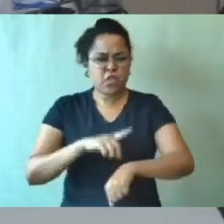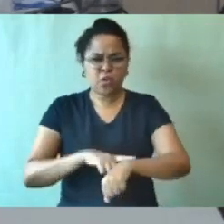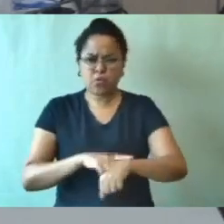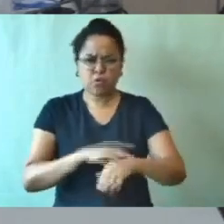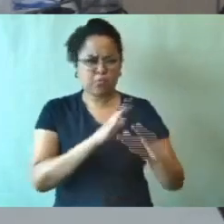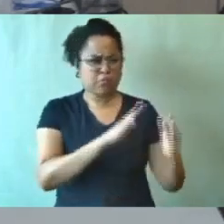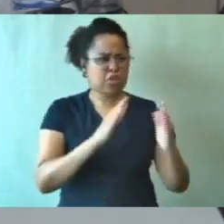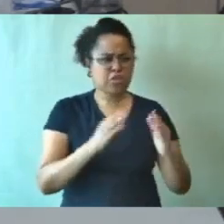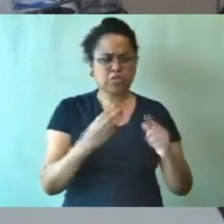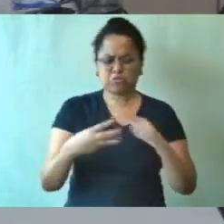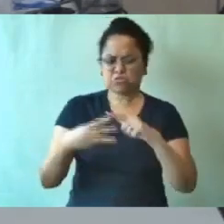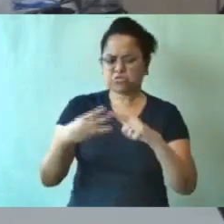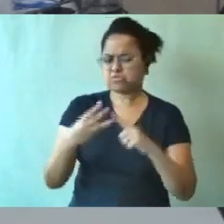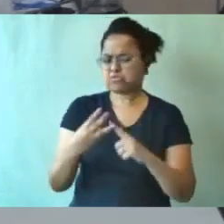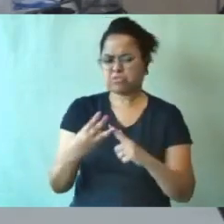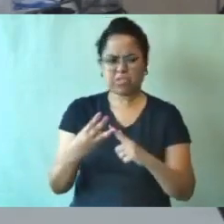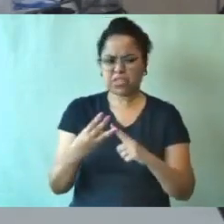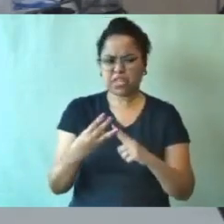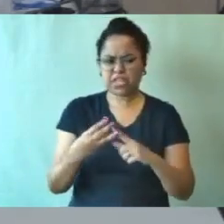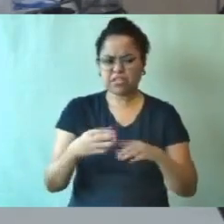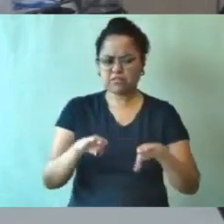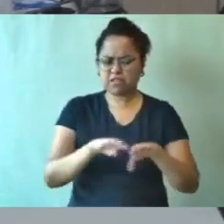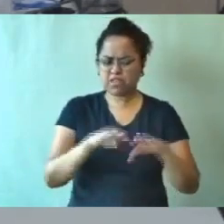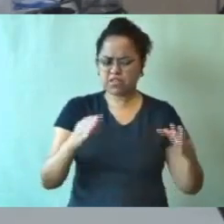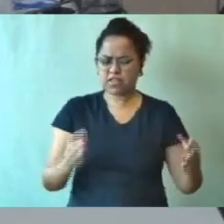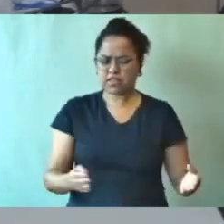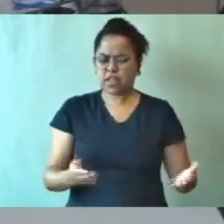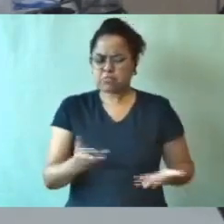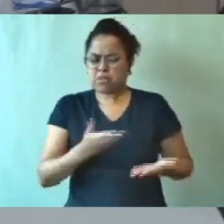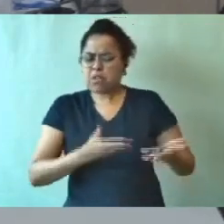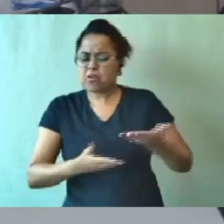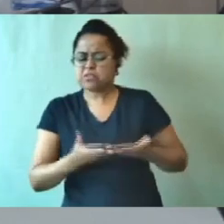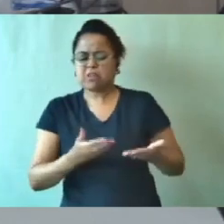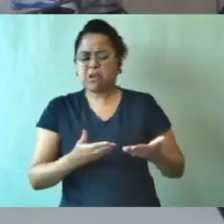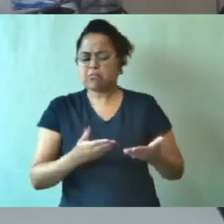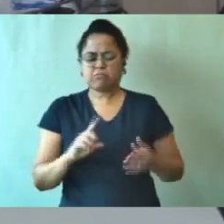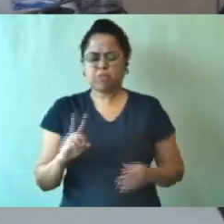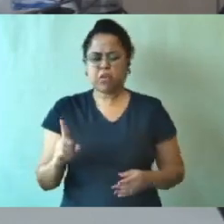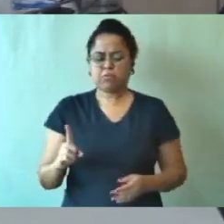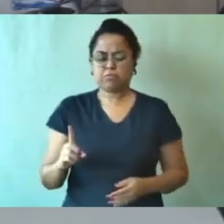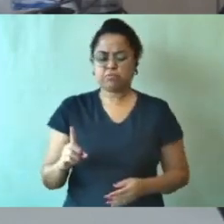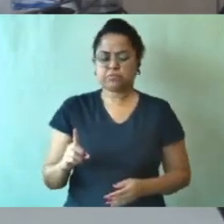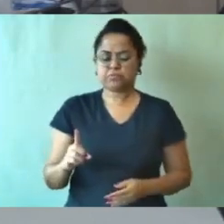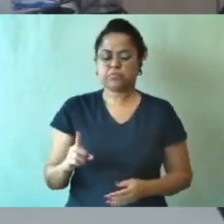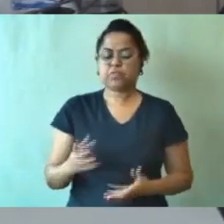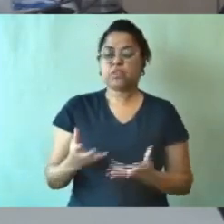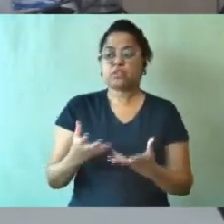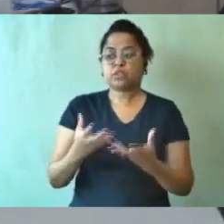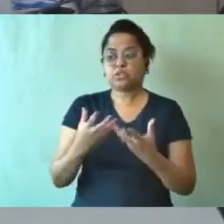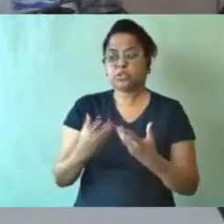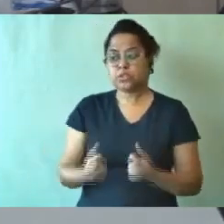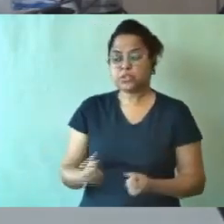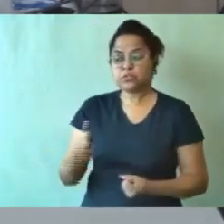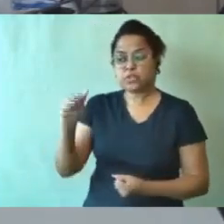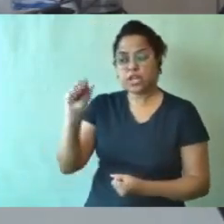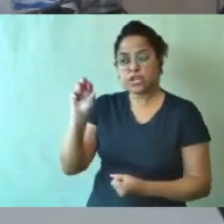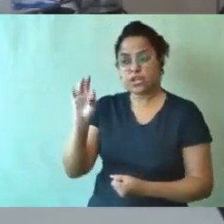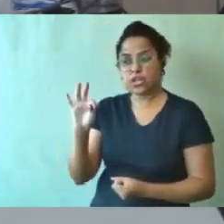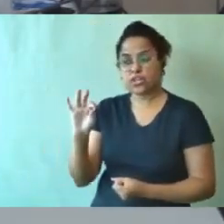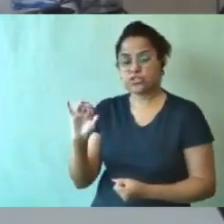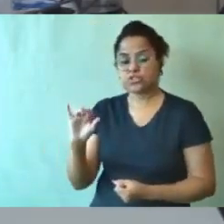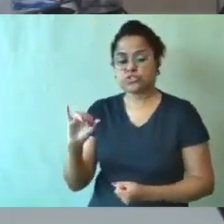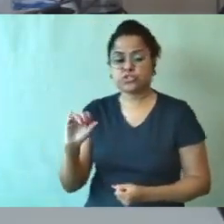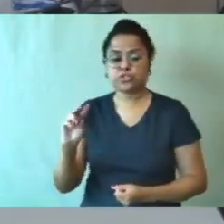Então, a primeira transação, o senhor, então, adquire os ativos e o direito no consórcio